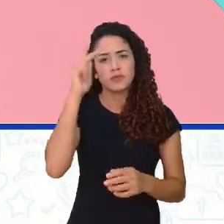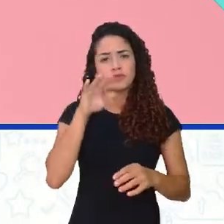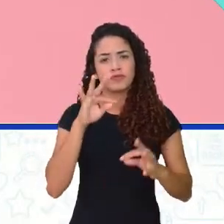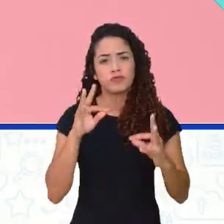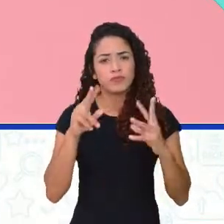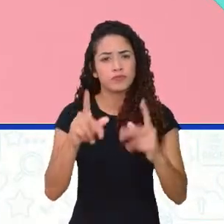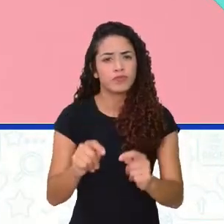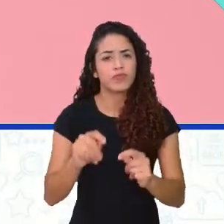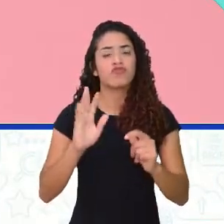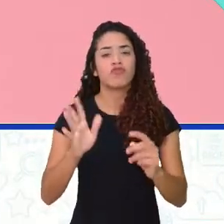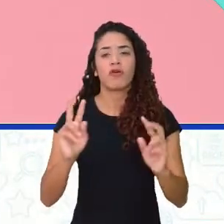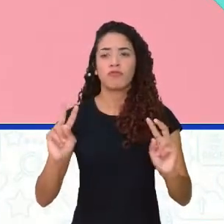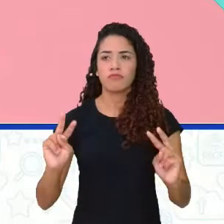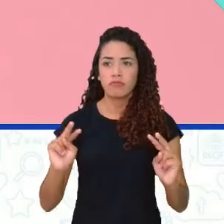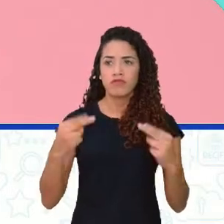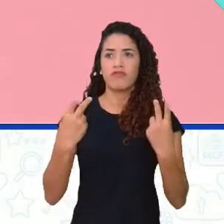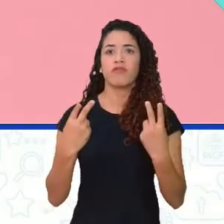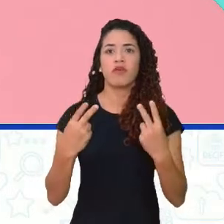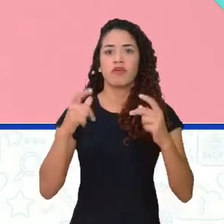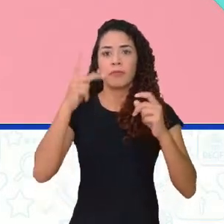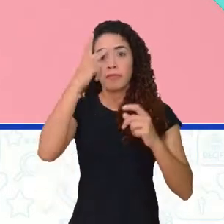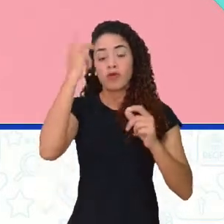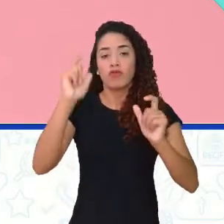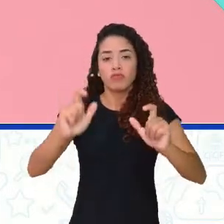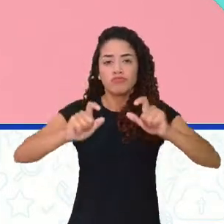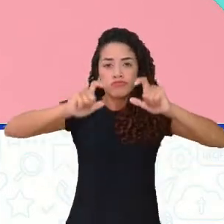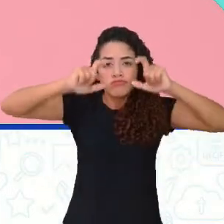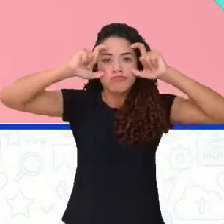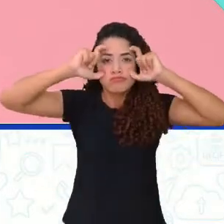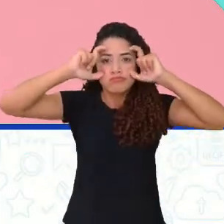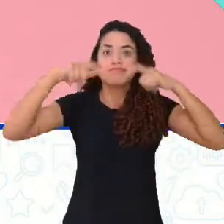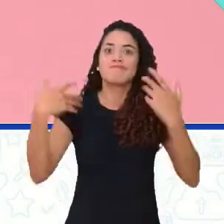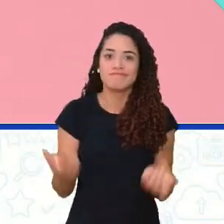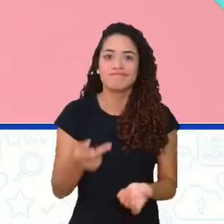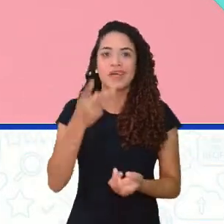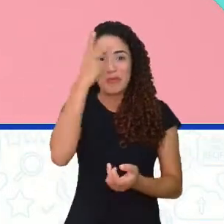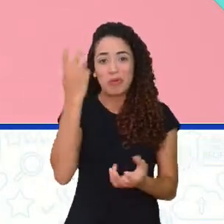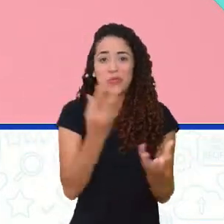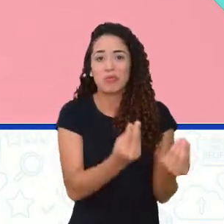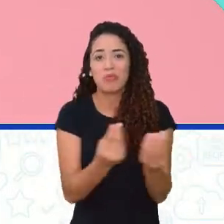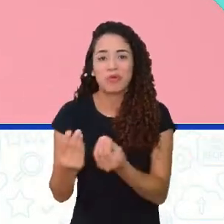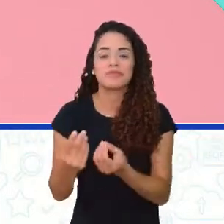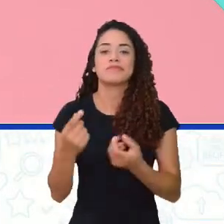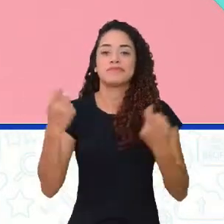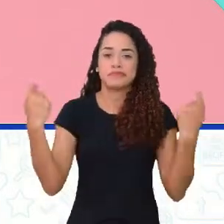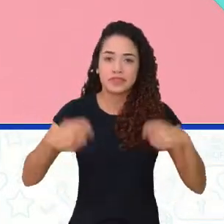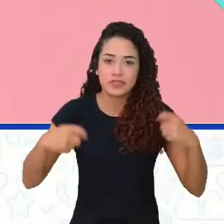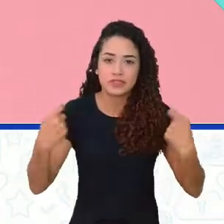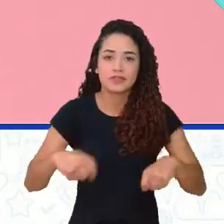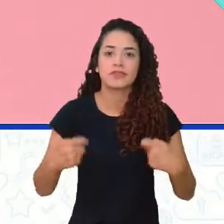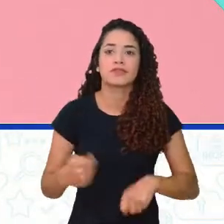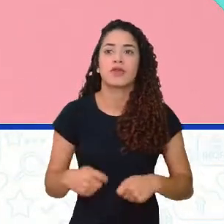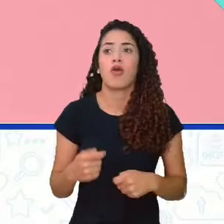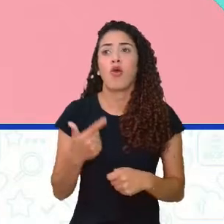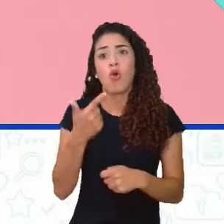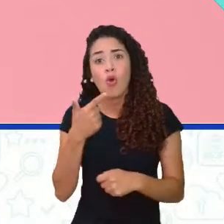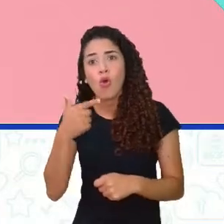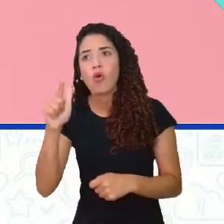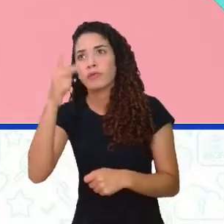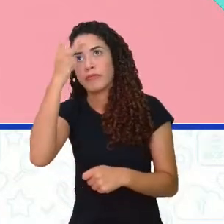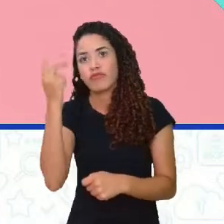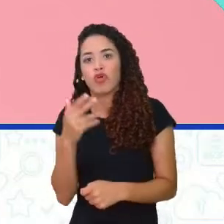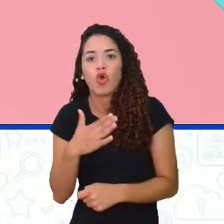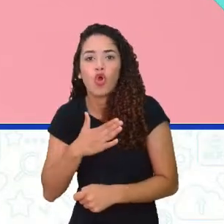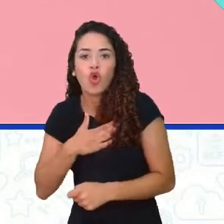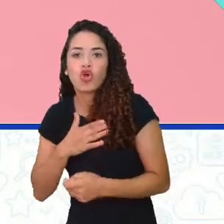vendo alguém que está utilizando óculos. Então, muita gente precisa, né, de óculos, outras pessoas até gostariam de precisar,